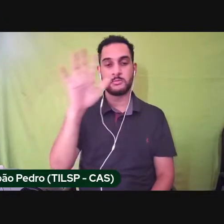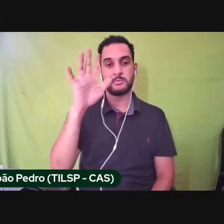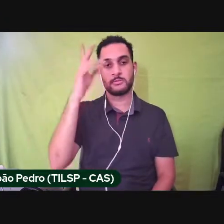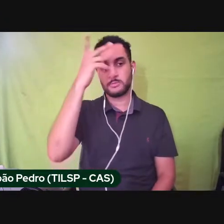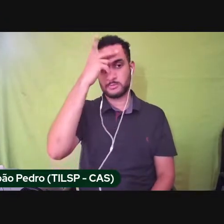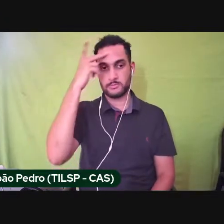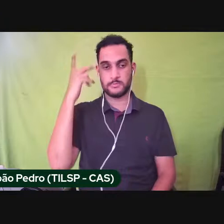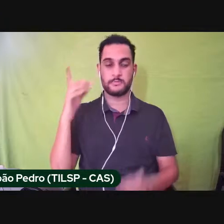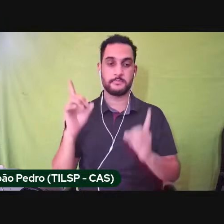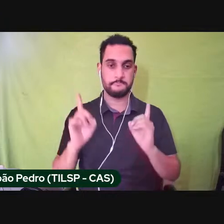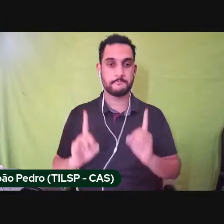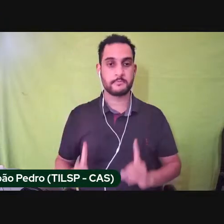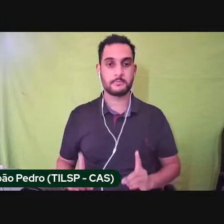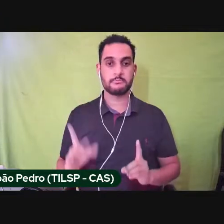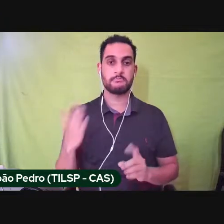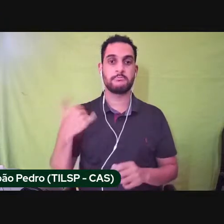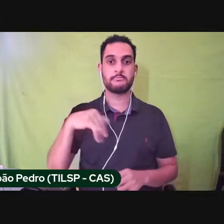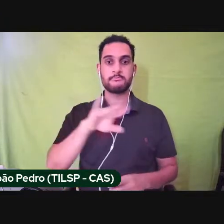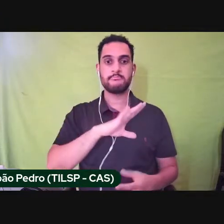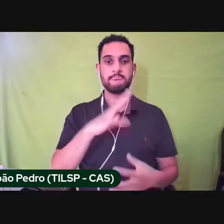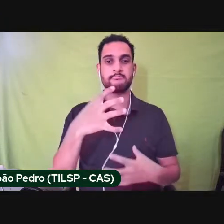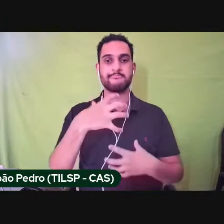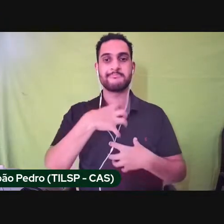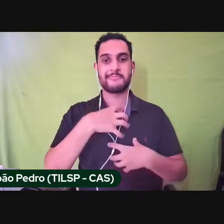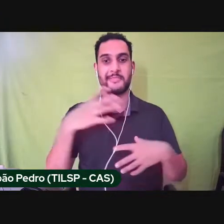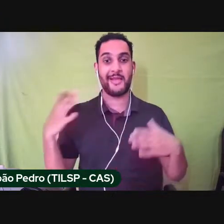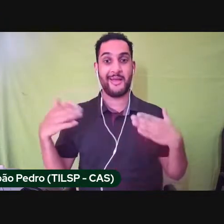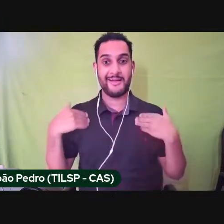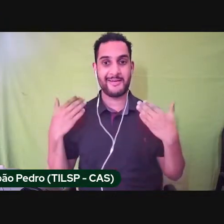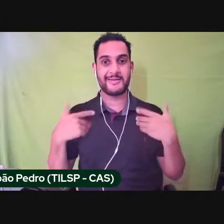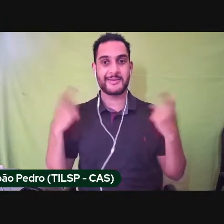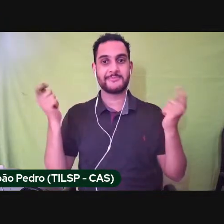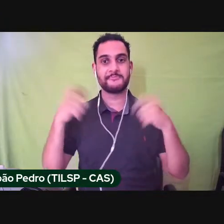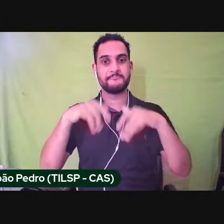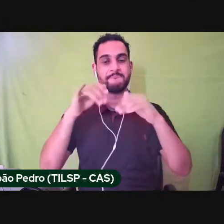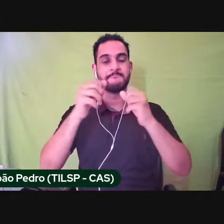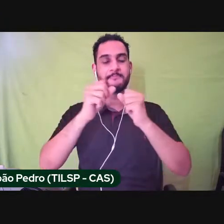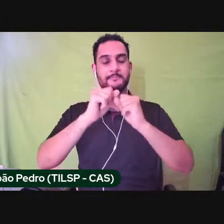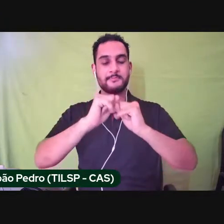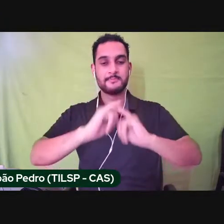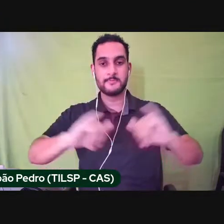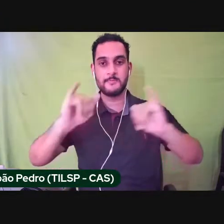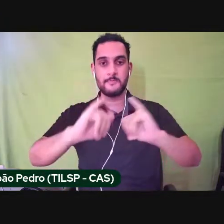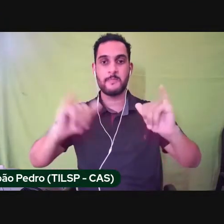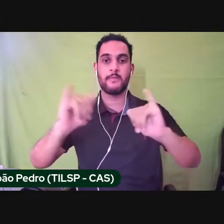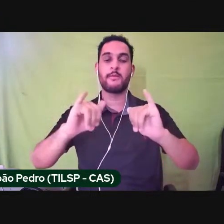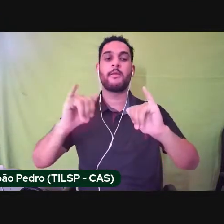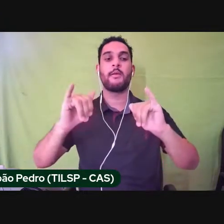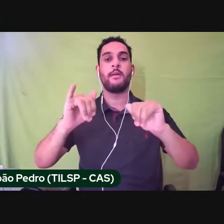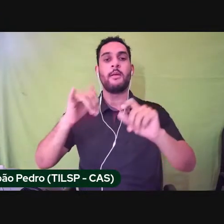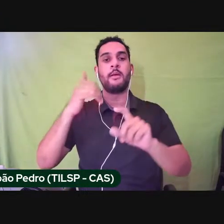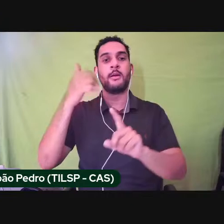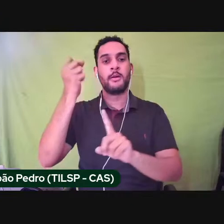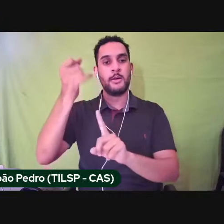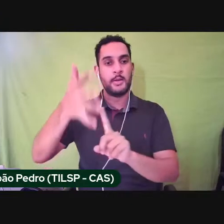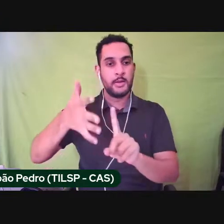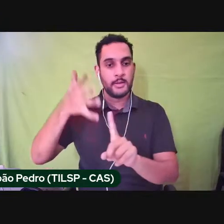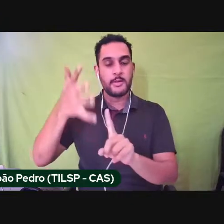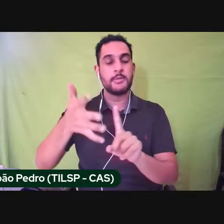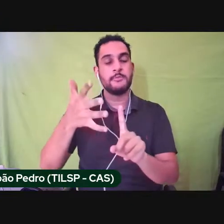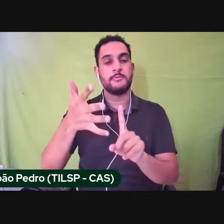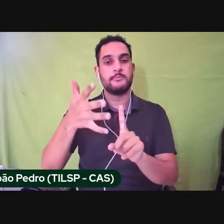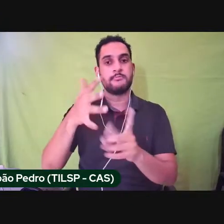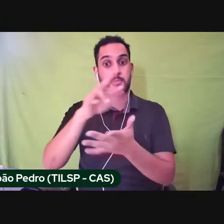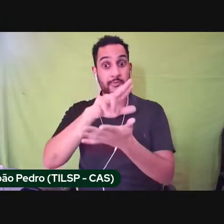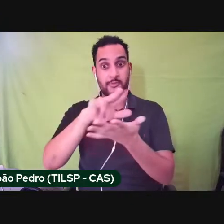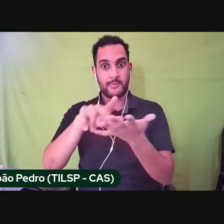para nós a grande alegria de poder transmitir a vocês mais essa palestra, estas palestras, né,